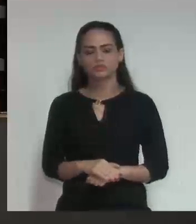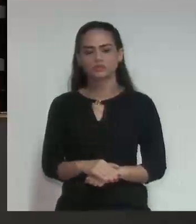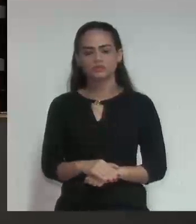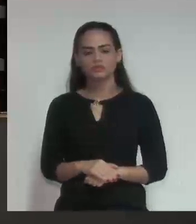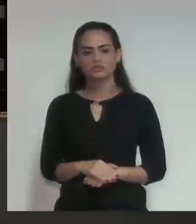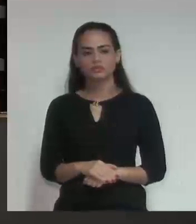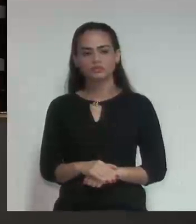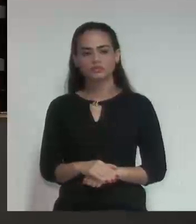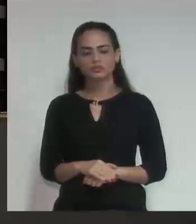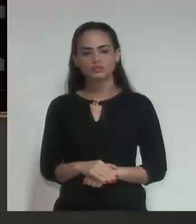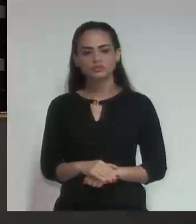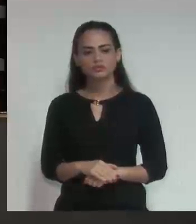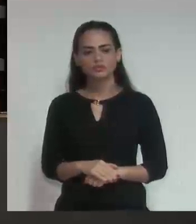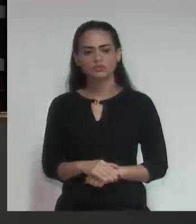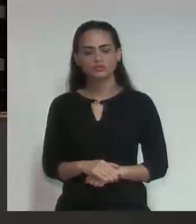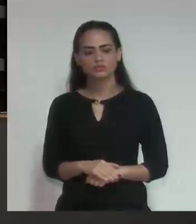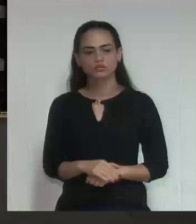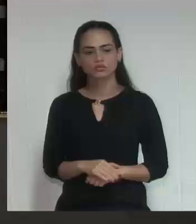Nil, acabou.